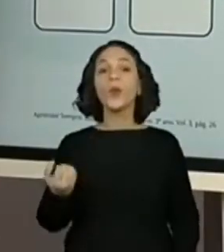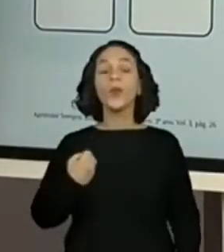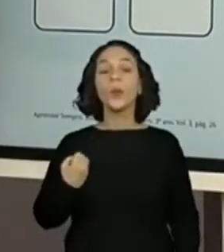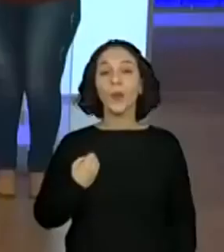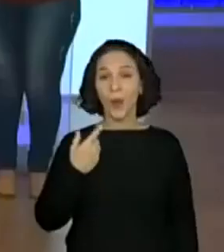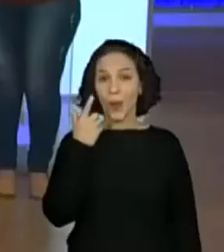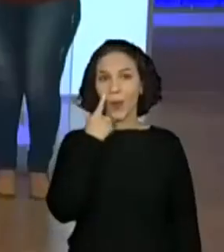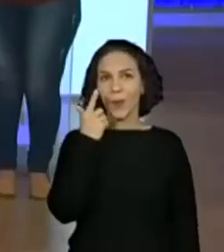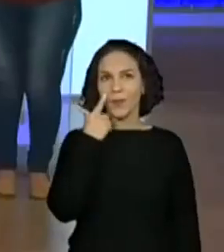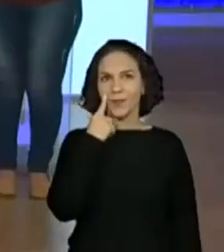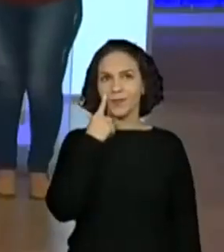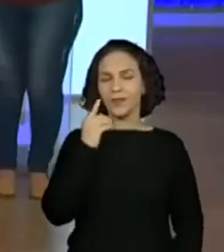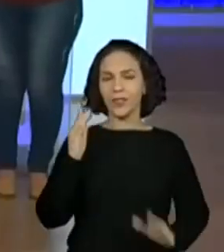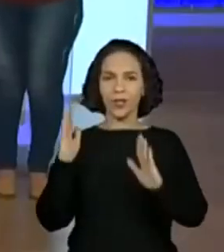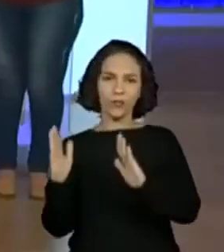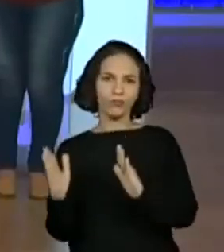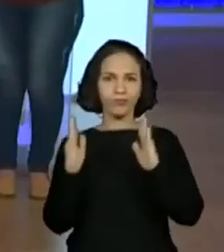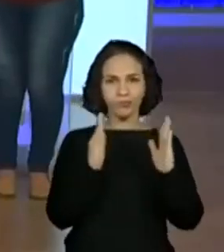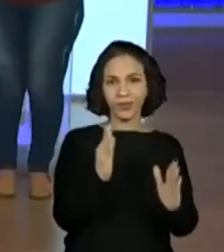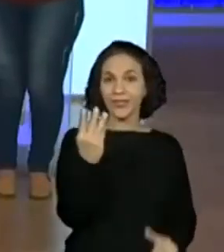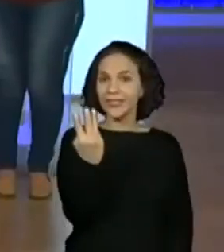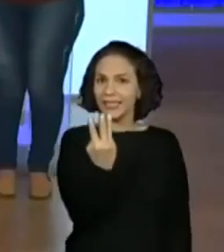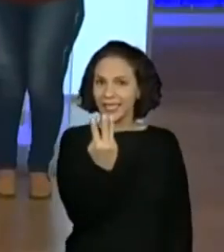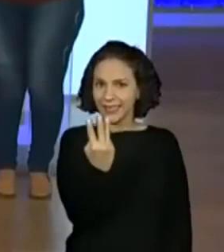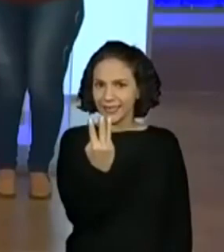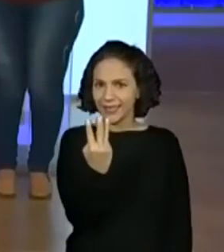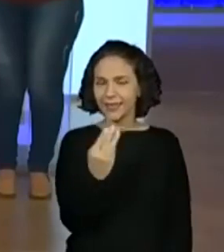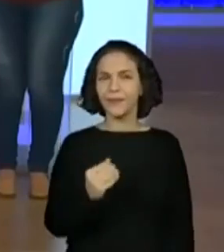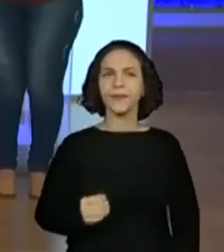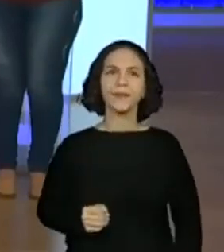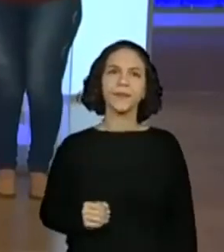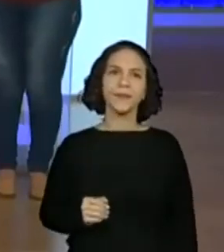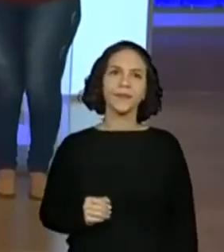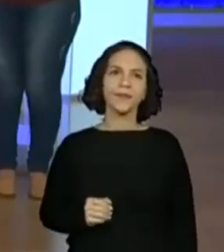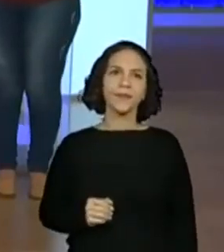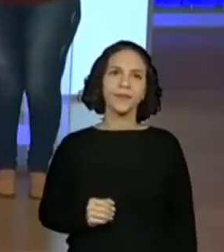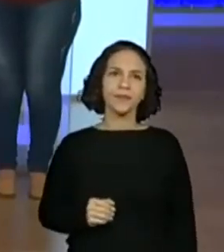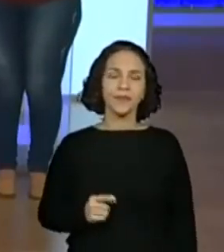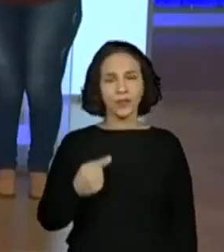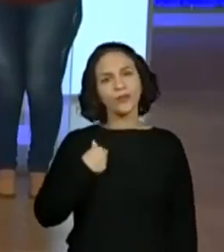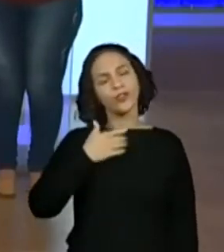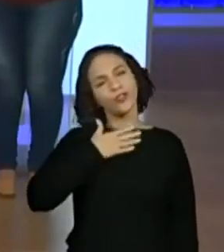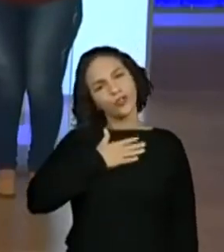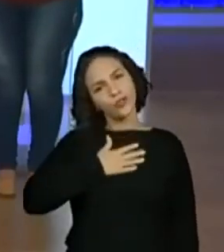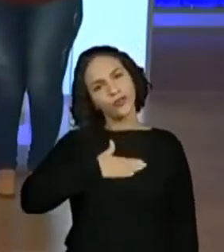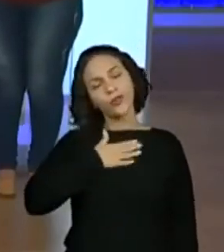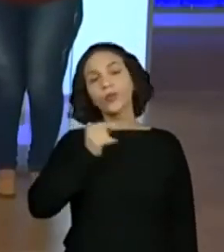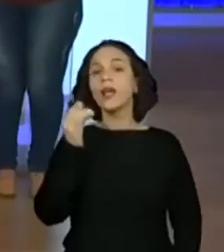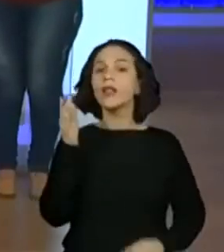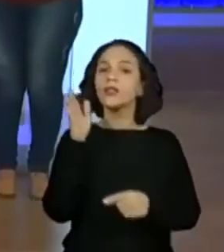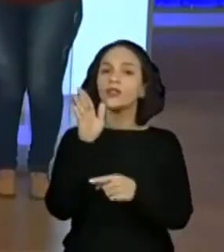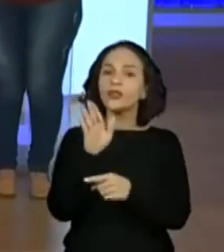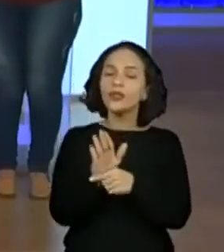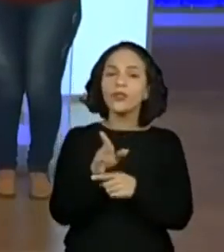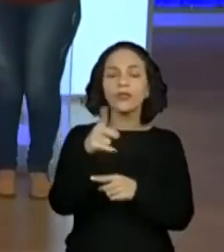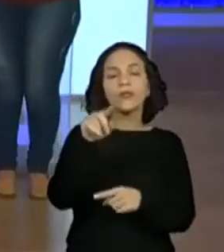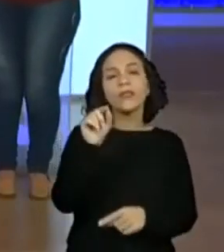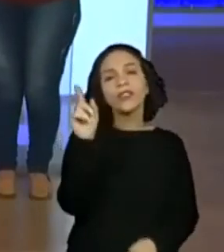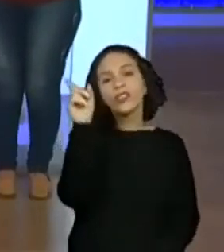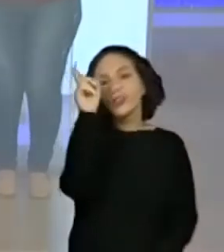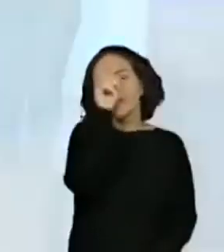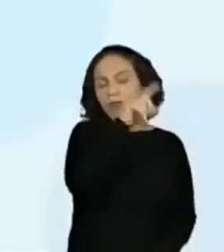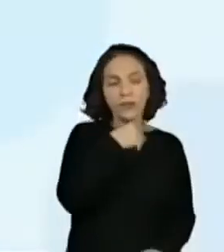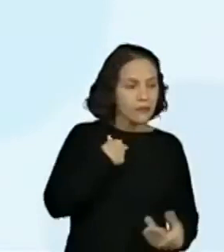vocês vão escrever aqui na terceira casinha, tá bom? A Pro tá indo assim devagarinho, que é para ajudar quem está com dificuldade